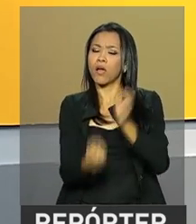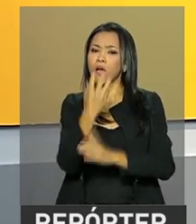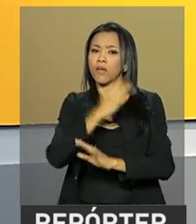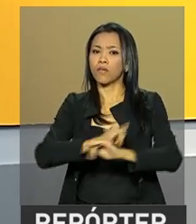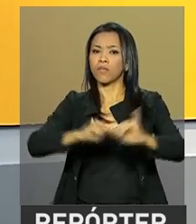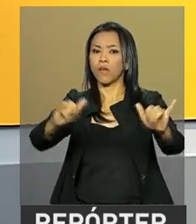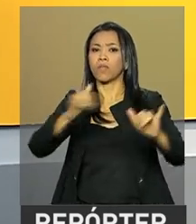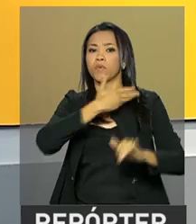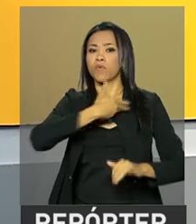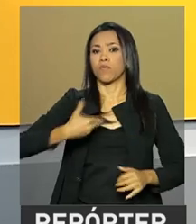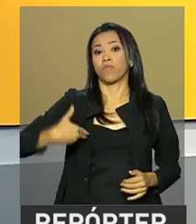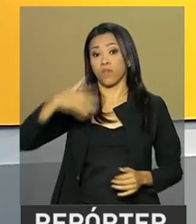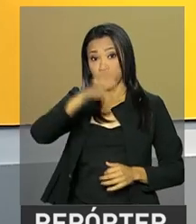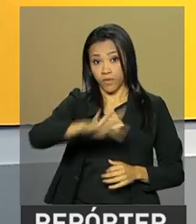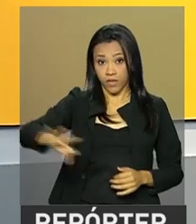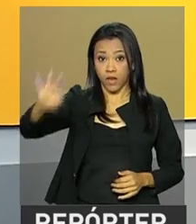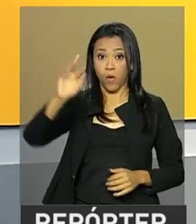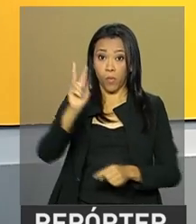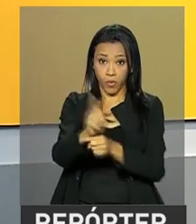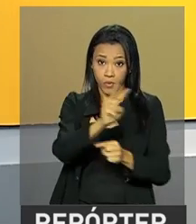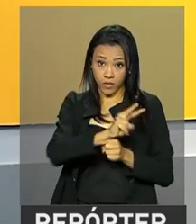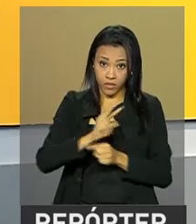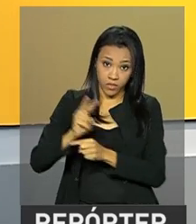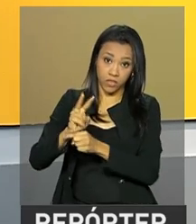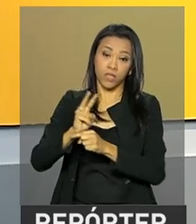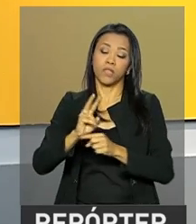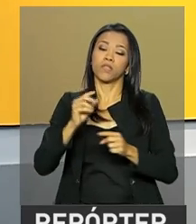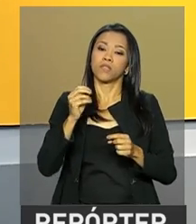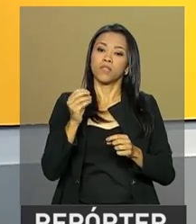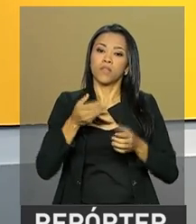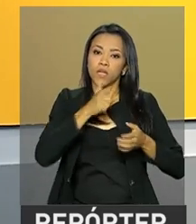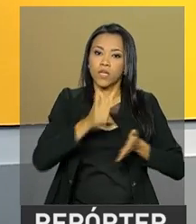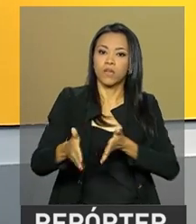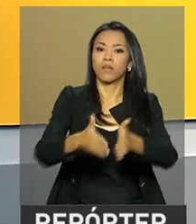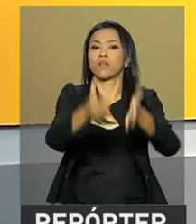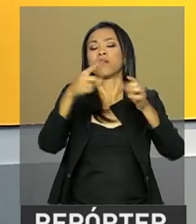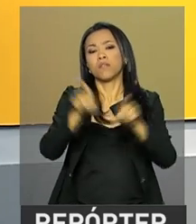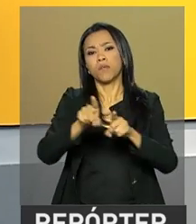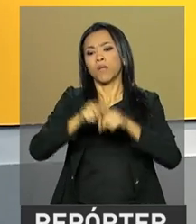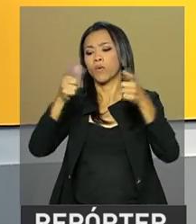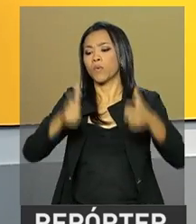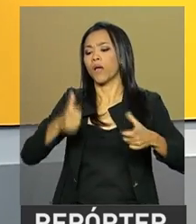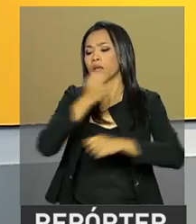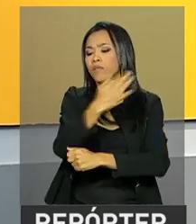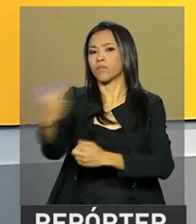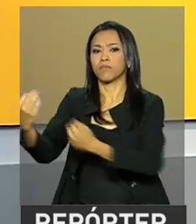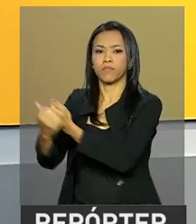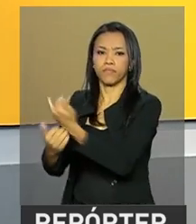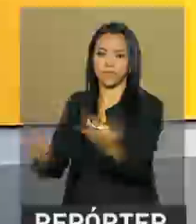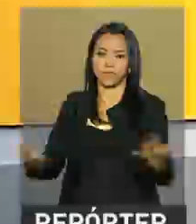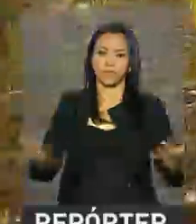governo federal para proteger e recuperar nascentes e áreas de preservação permanente